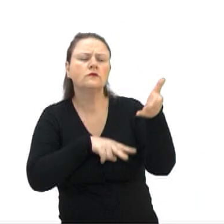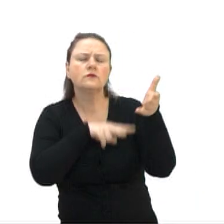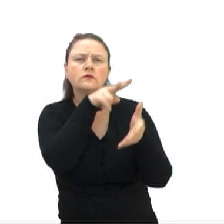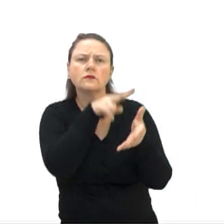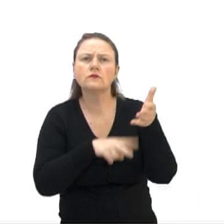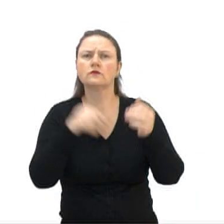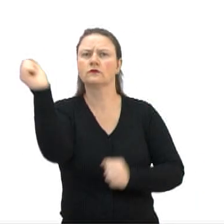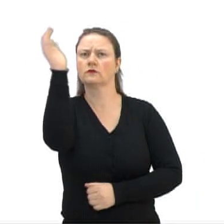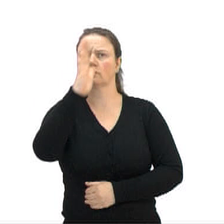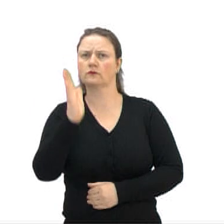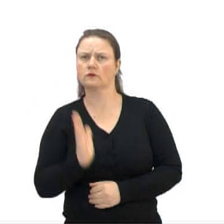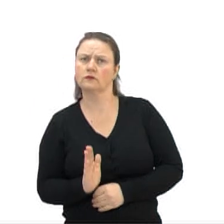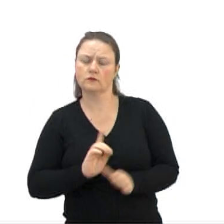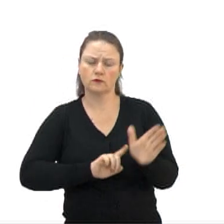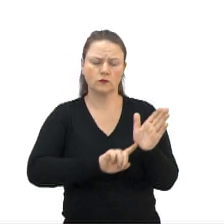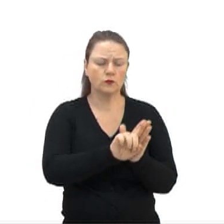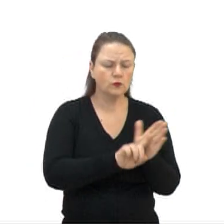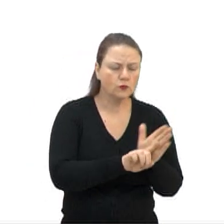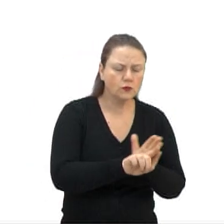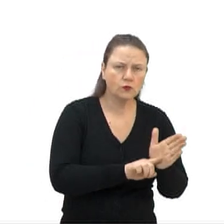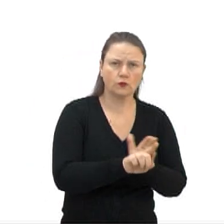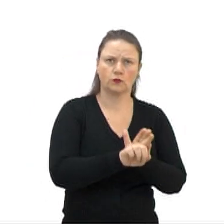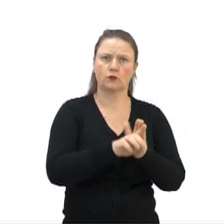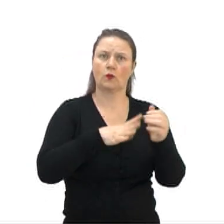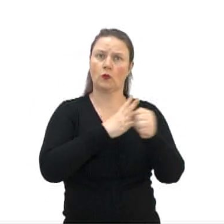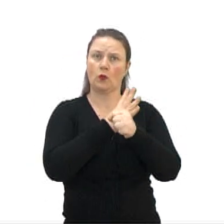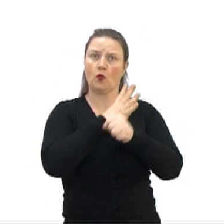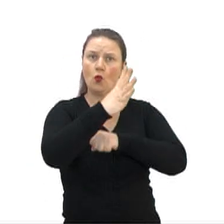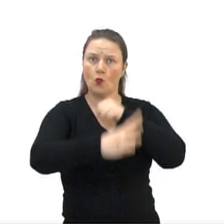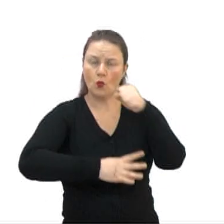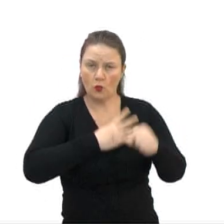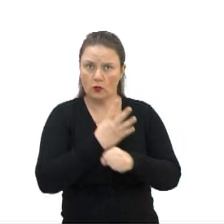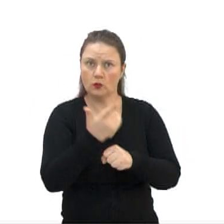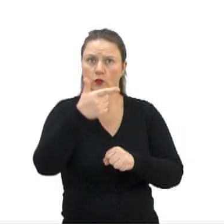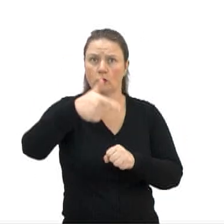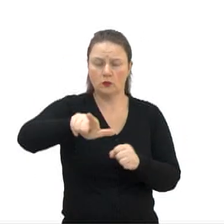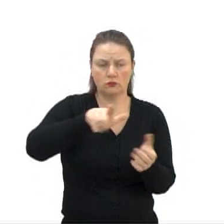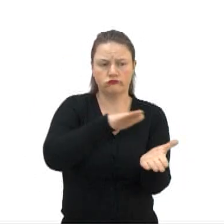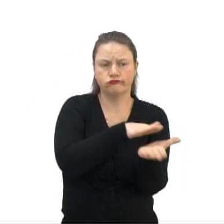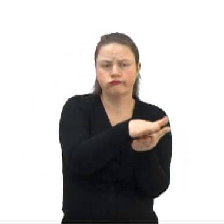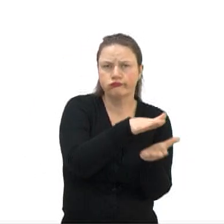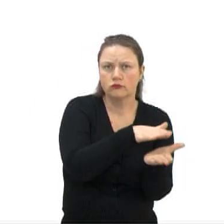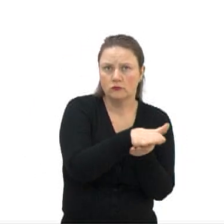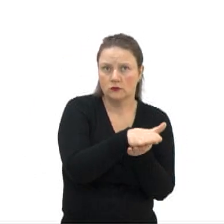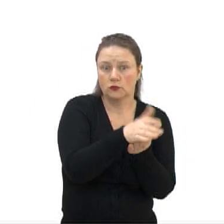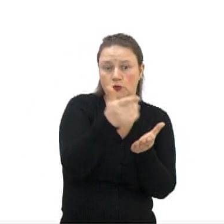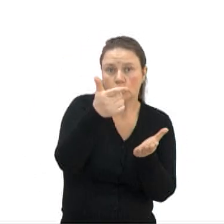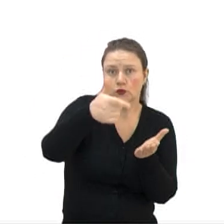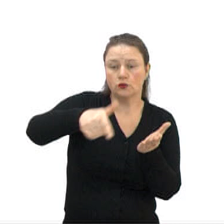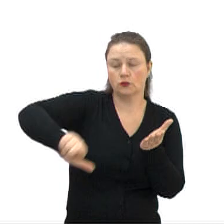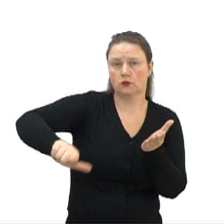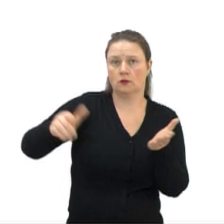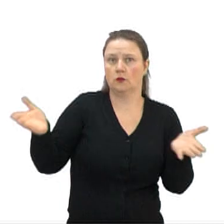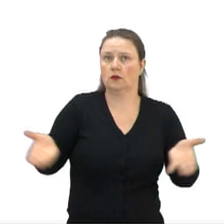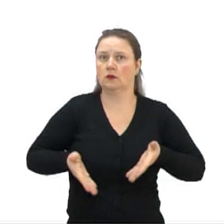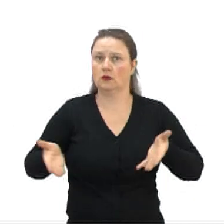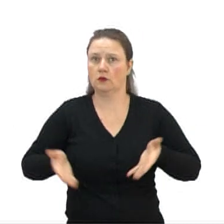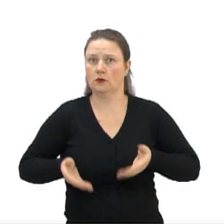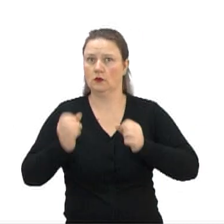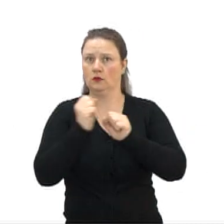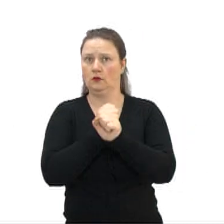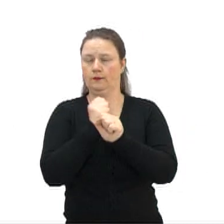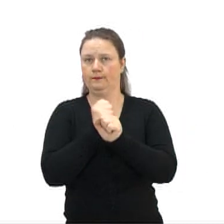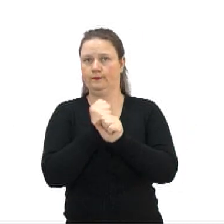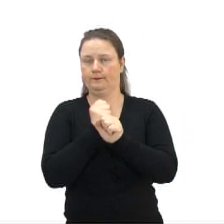Brasil é uma pesquisa quadrienal. A próxima edição deve ser publicada novamente este ano.